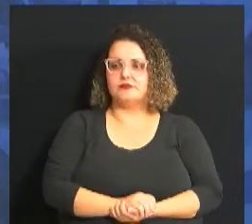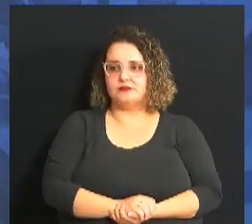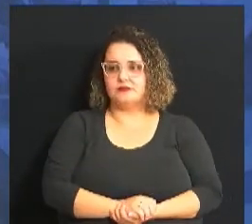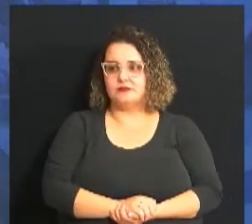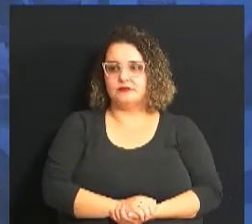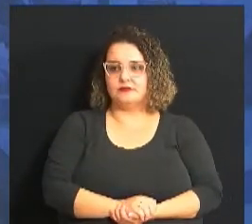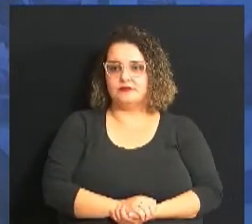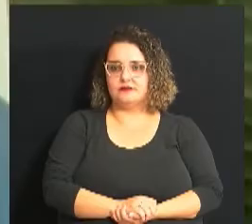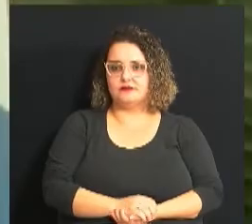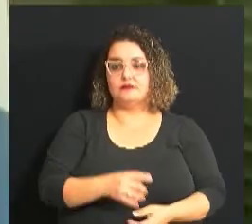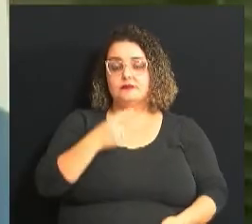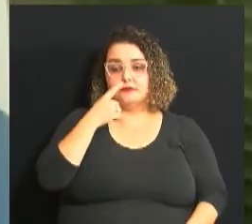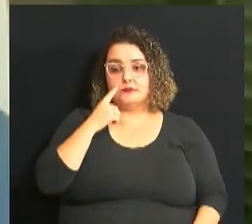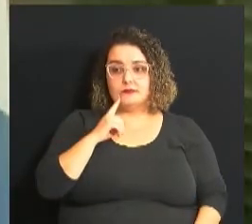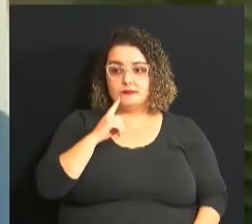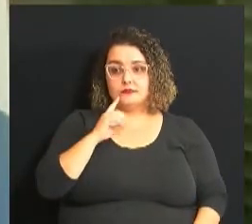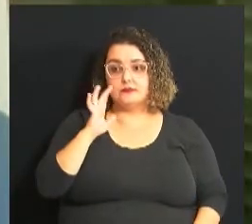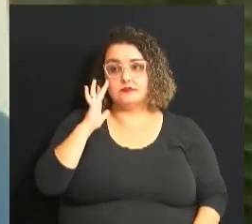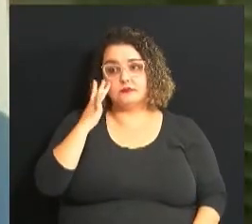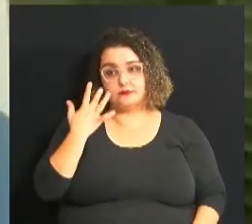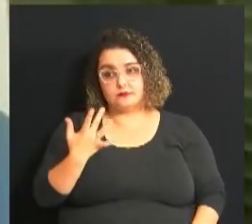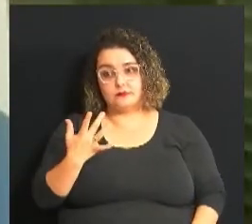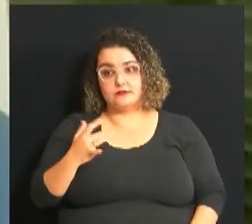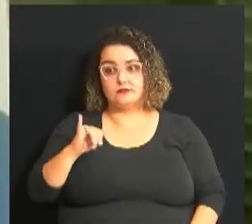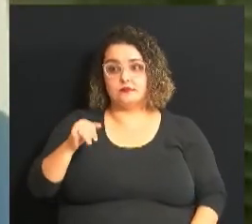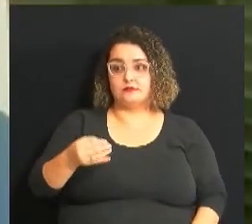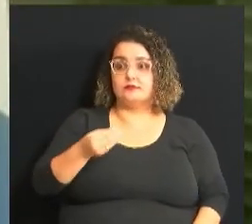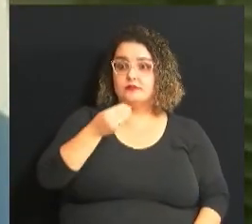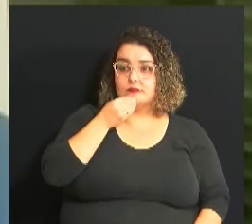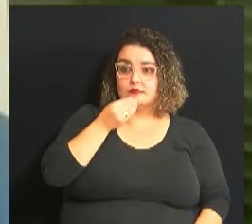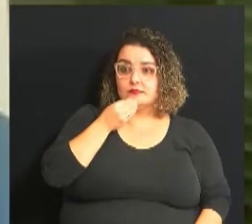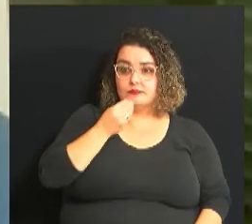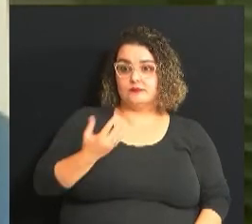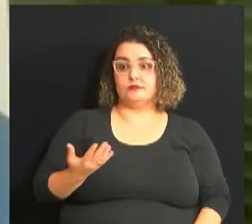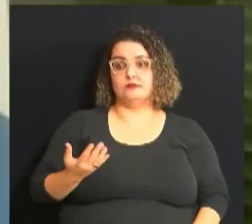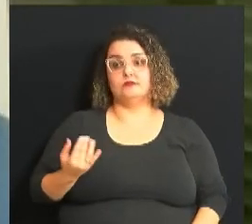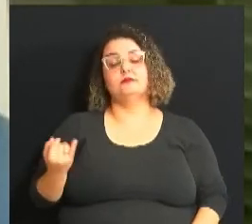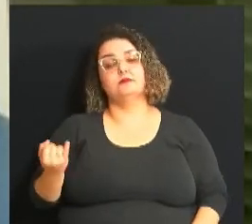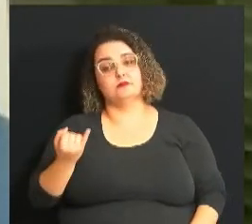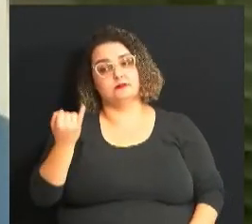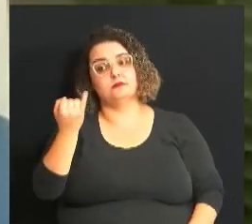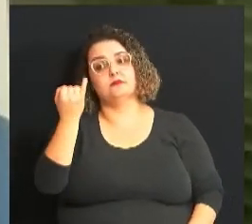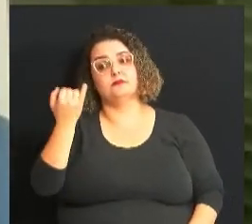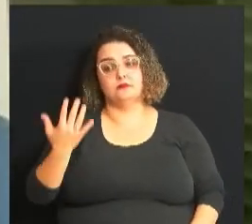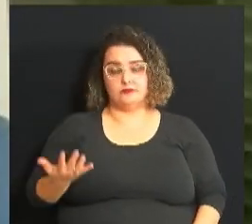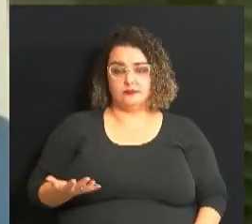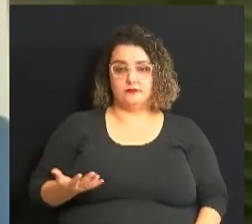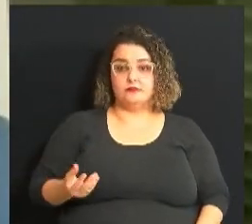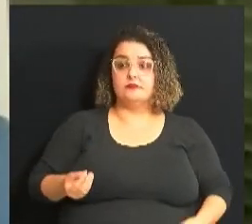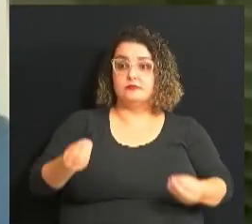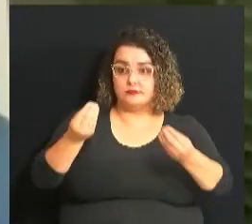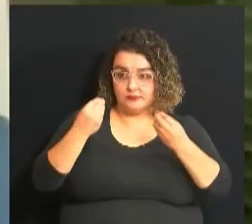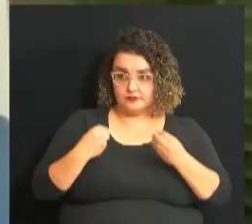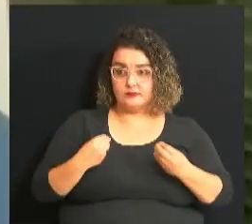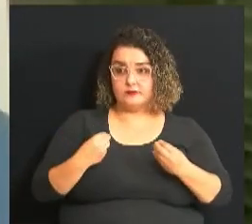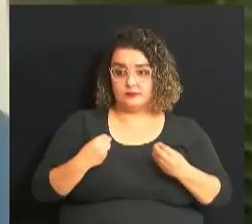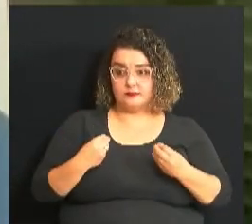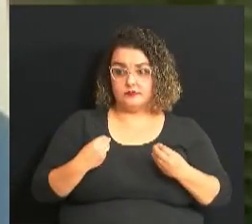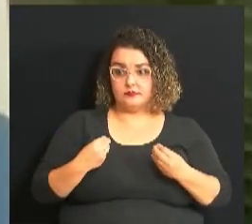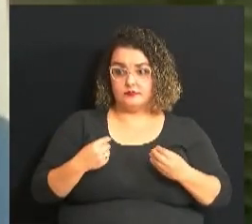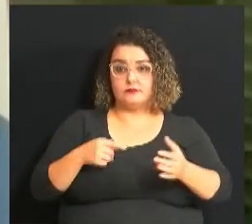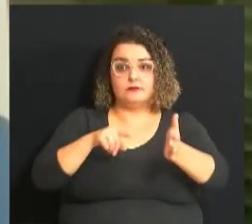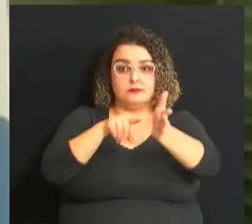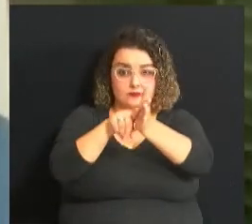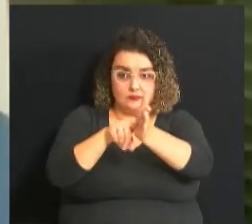Daniel, eu acho que a oportunidade é muito importante que você me deu, tem dado, até pelas perguntas que